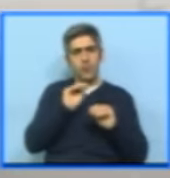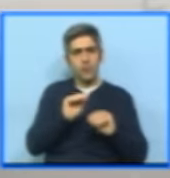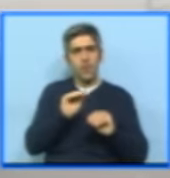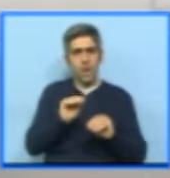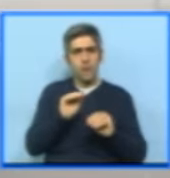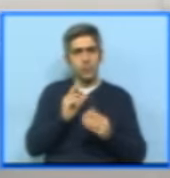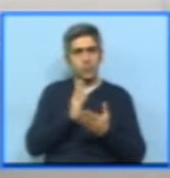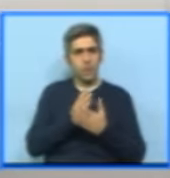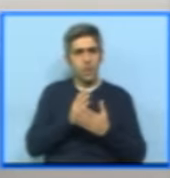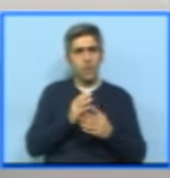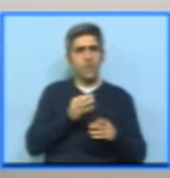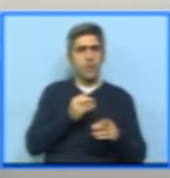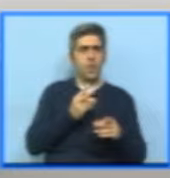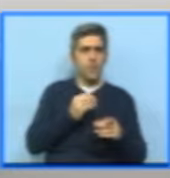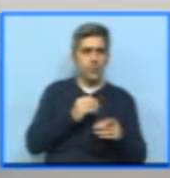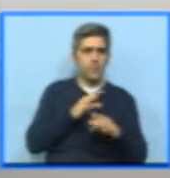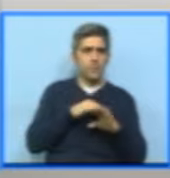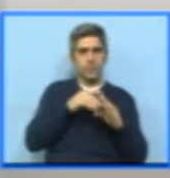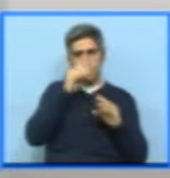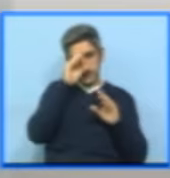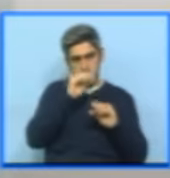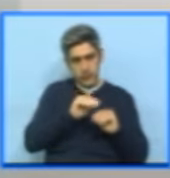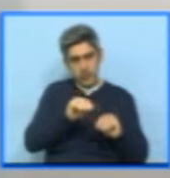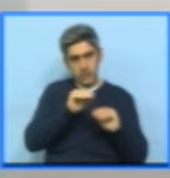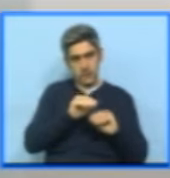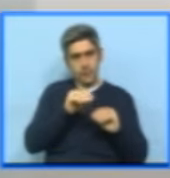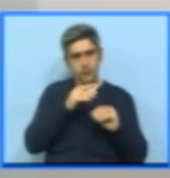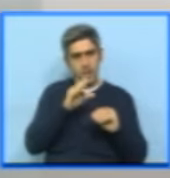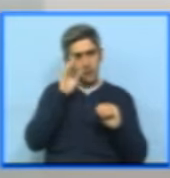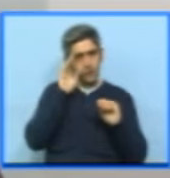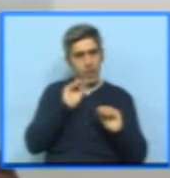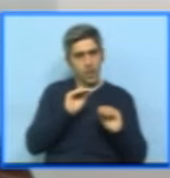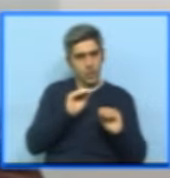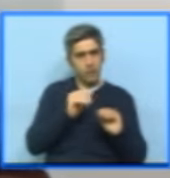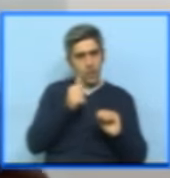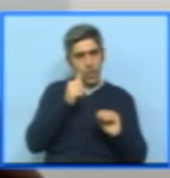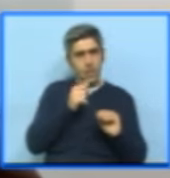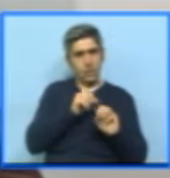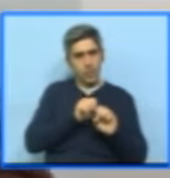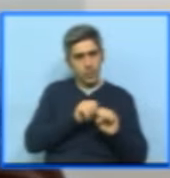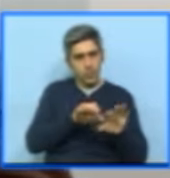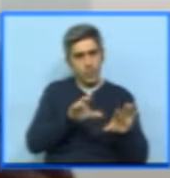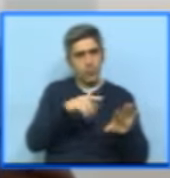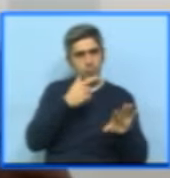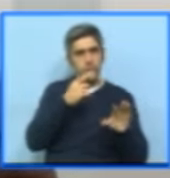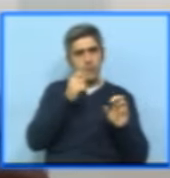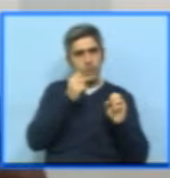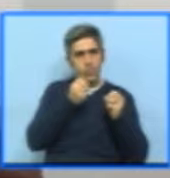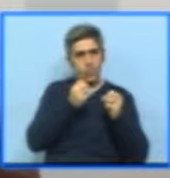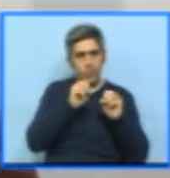dizer, escolheu um povo para fazer um ensinamento mais pedagógico a esse povo, mas para eles serem luz das